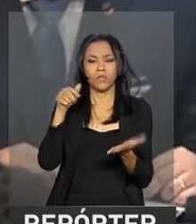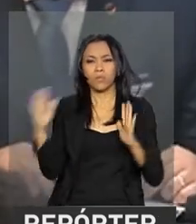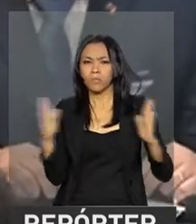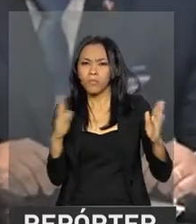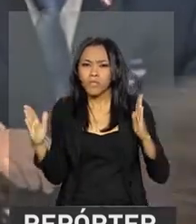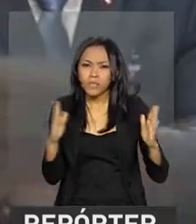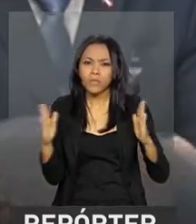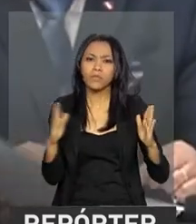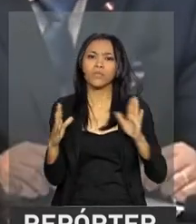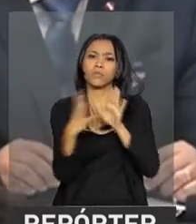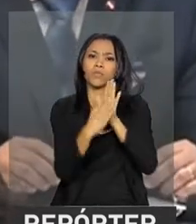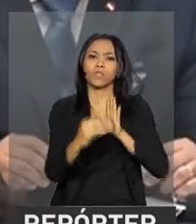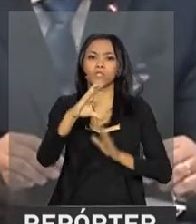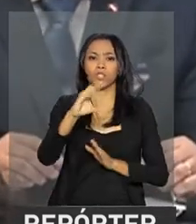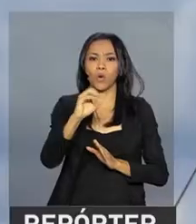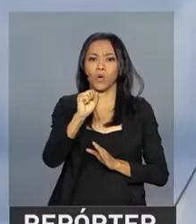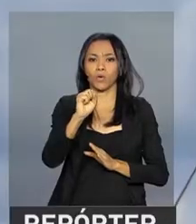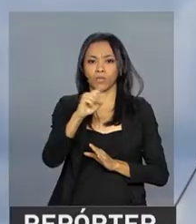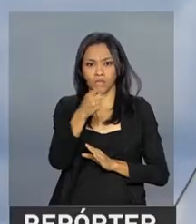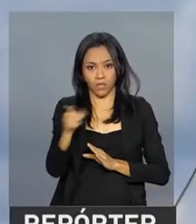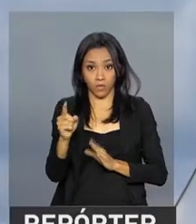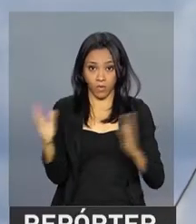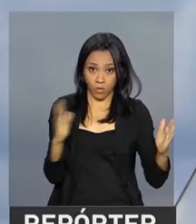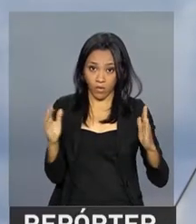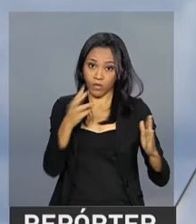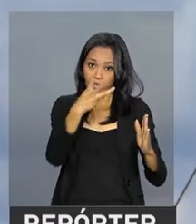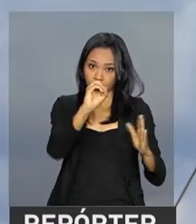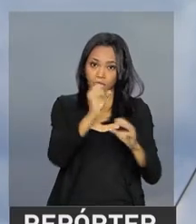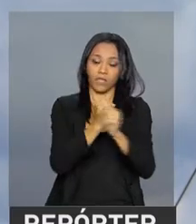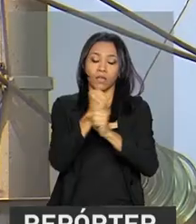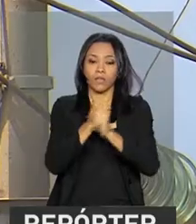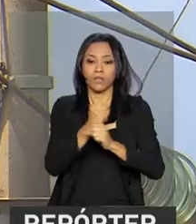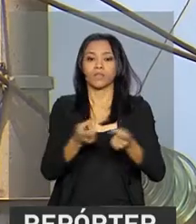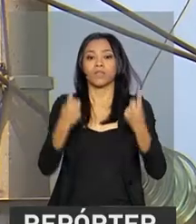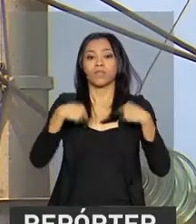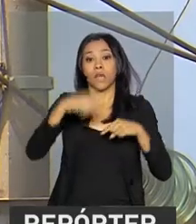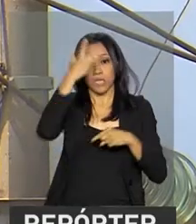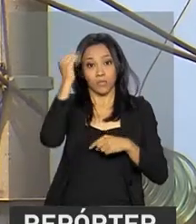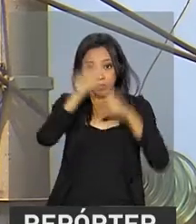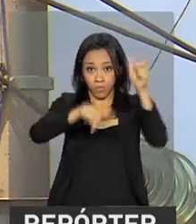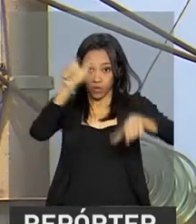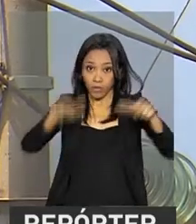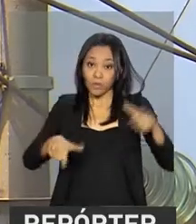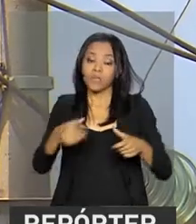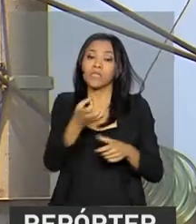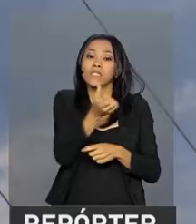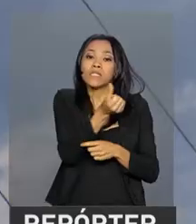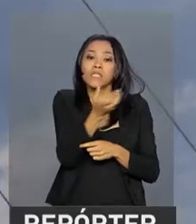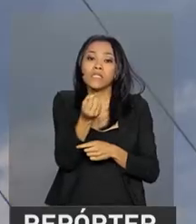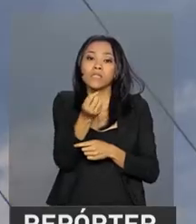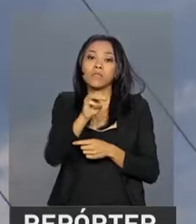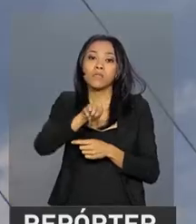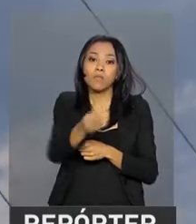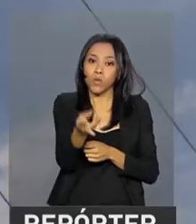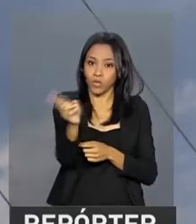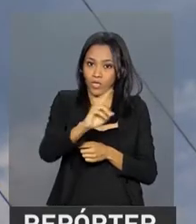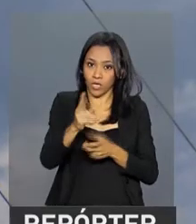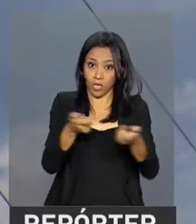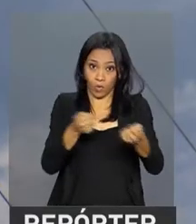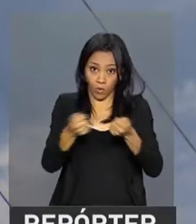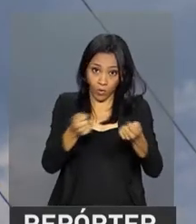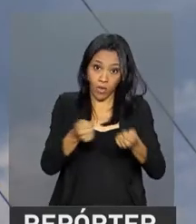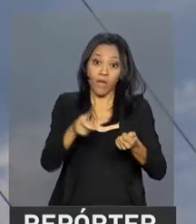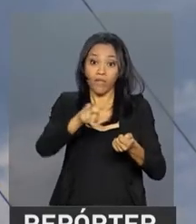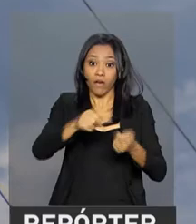da concessão, que é de 30 anos. Por ano, o consumidor deverá economizar 620 milhões de reais. As linhas devem começar